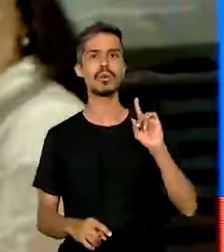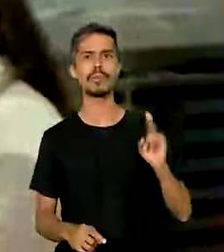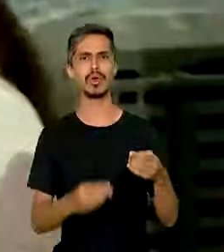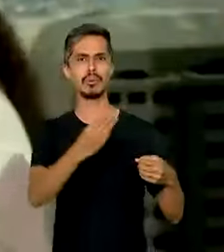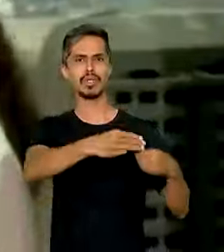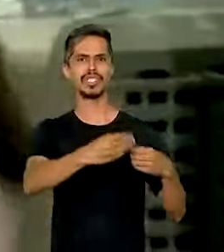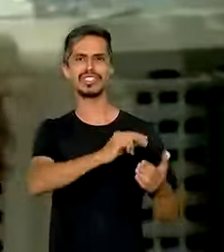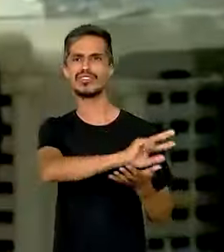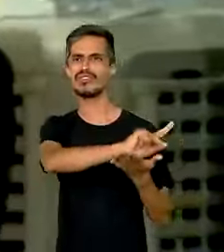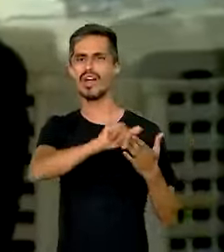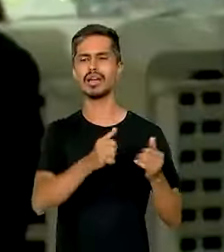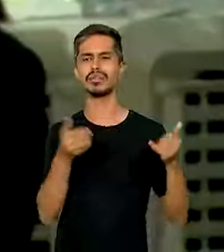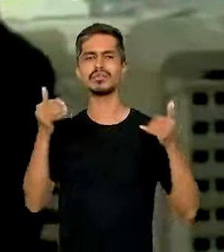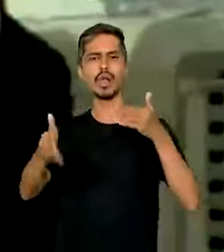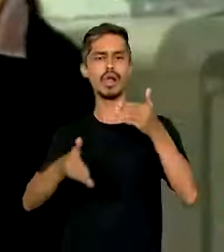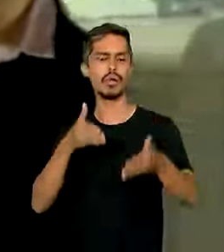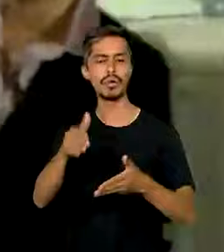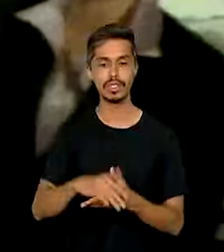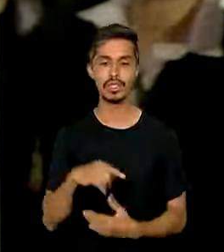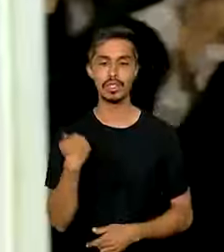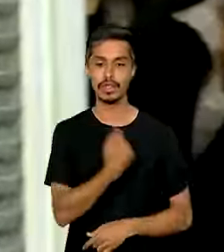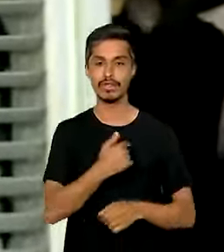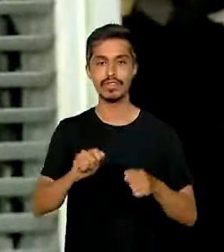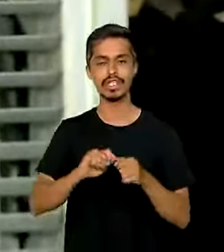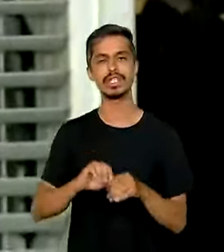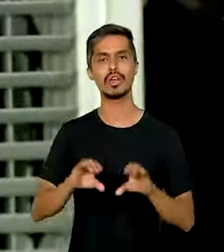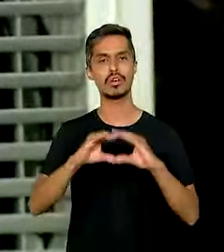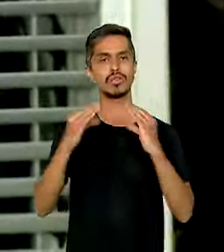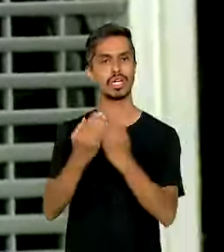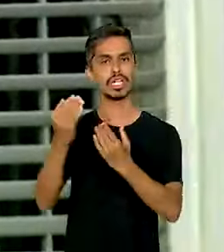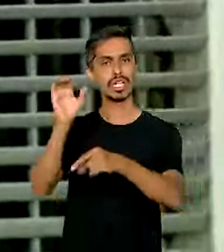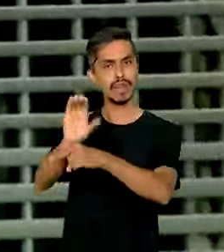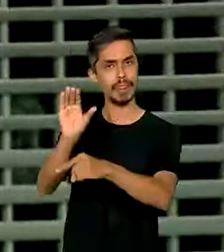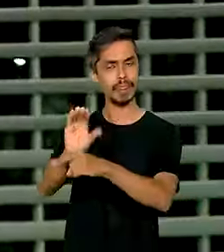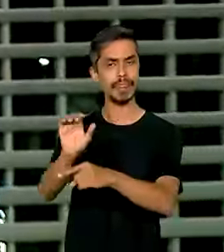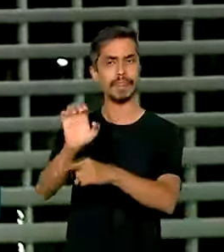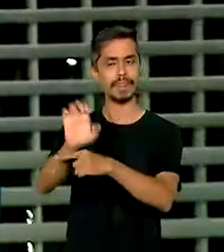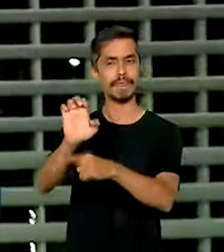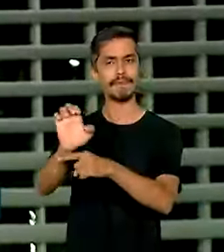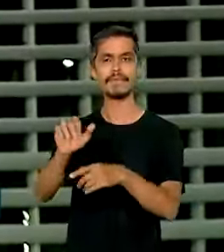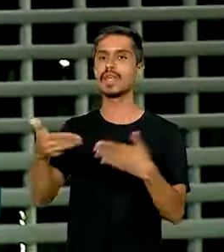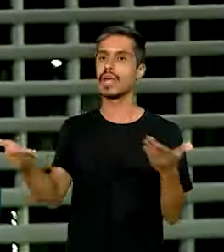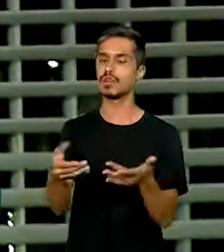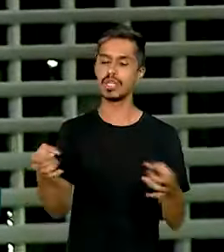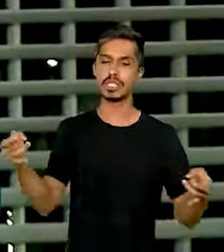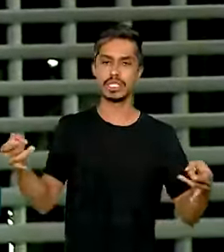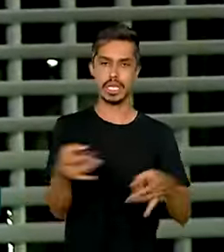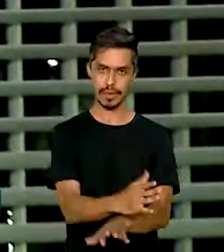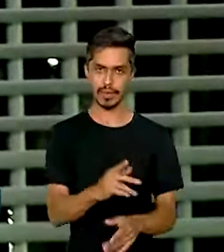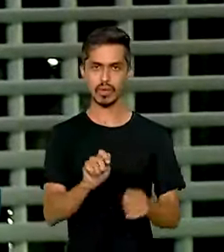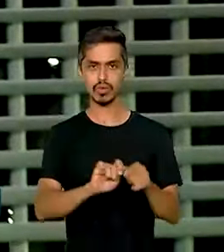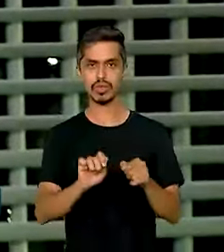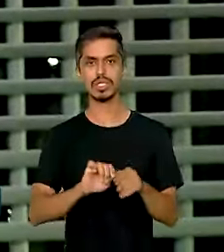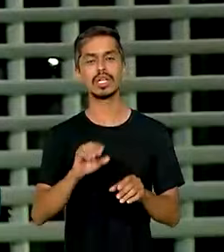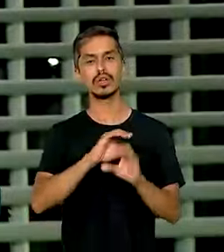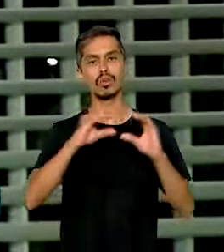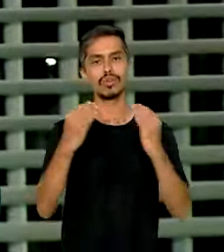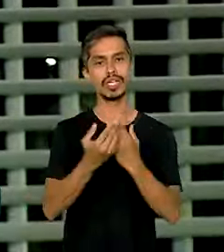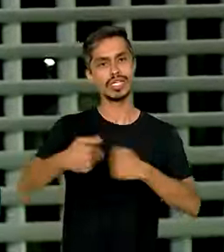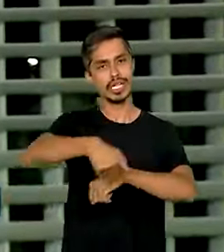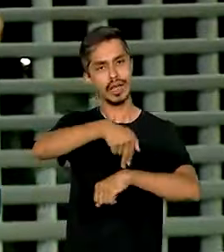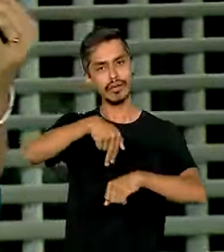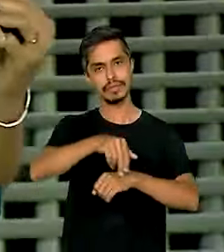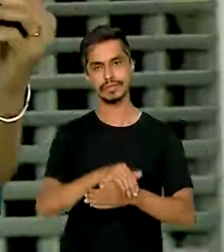municípios envolvidos. Fizemos as conferências estaduais e agora estamos encerrando com a nossa Conferência Nacional.